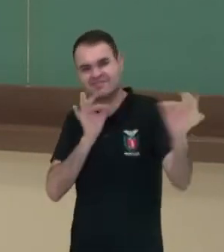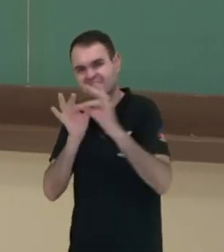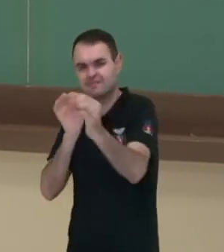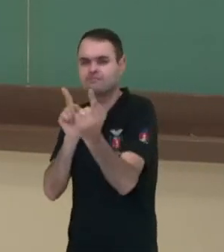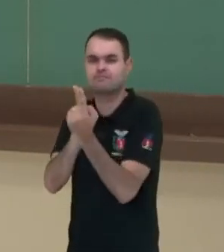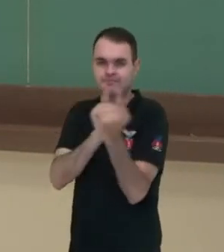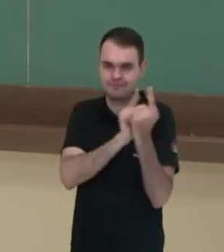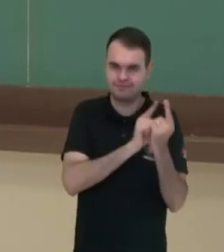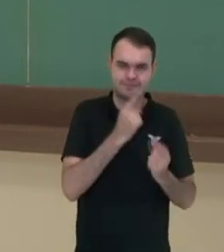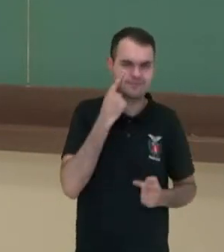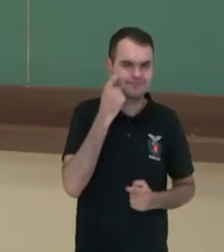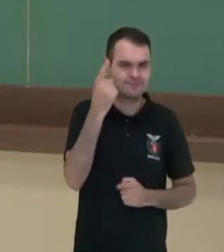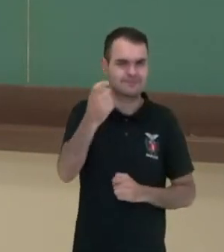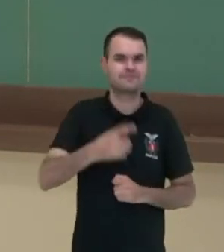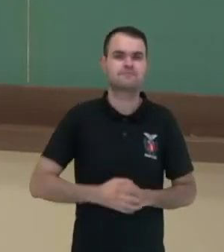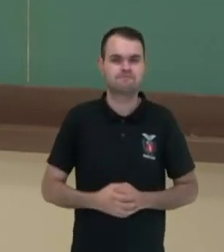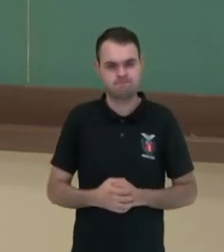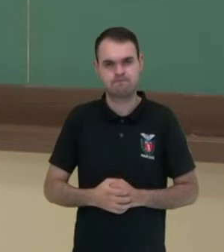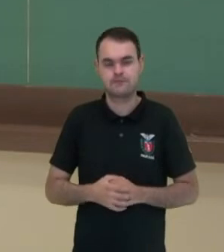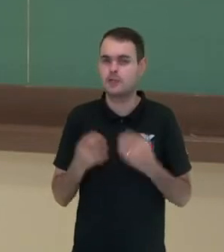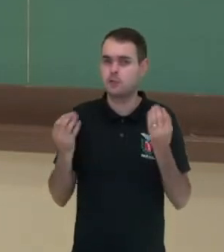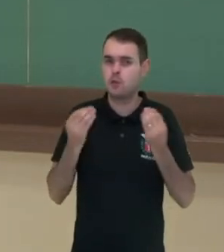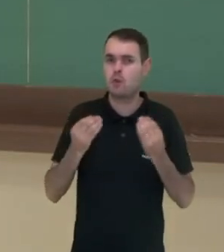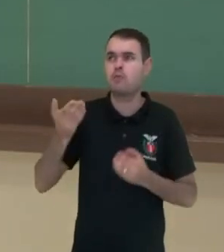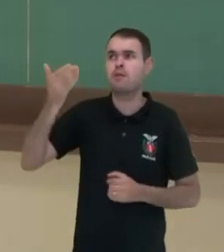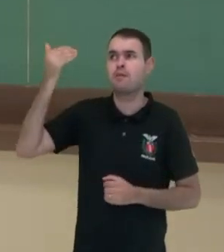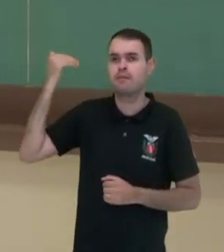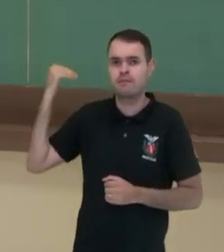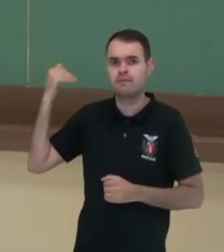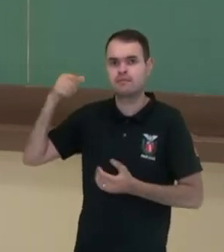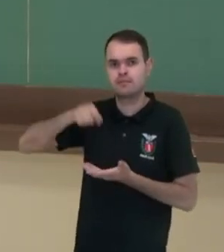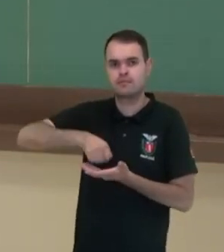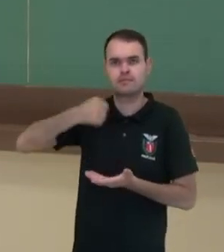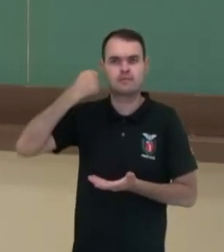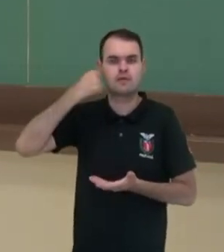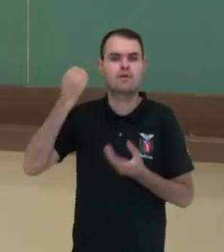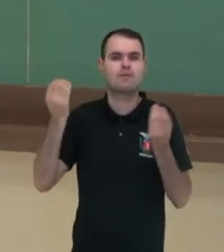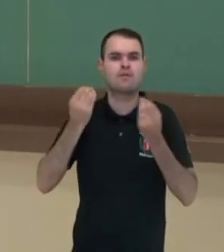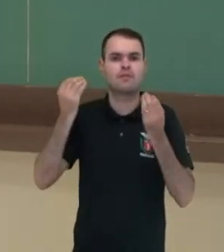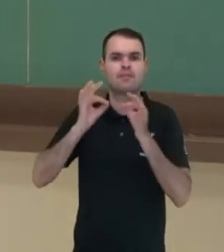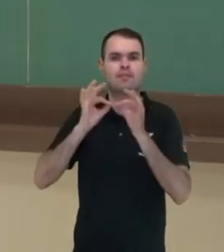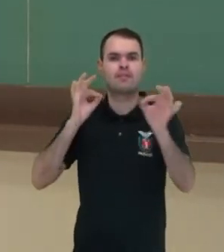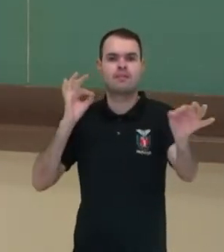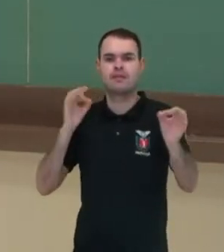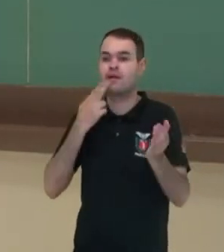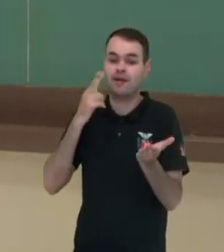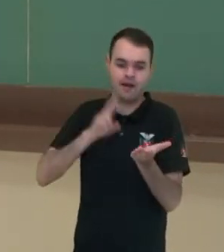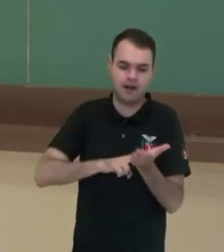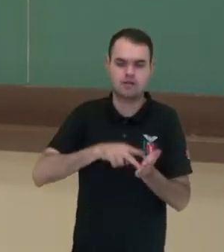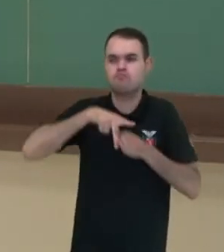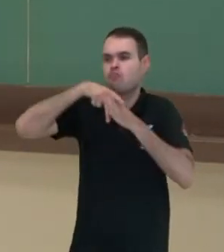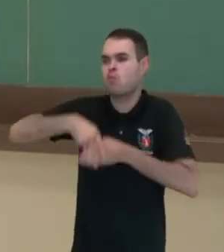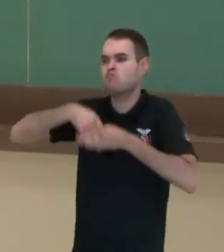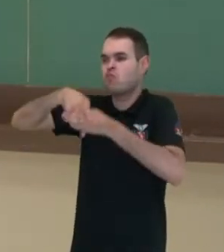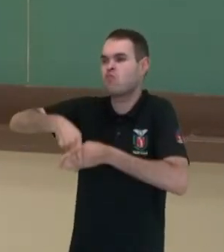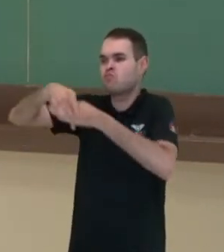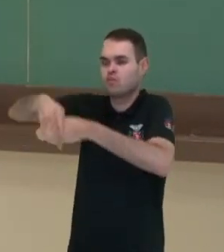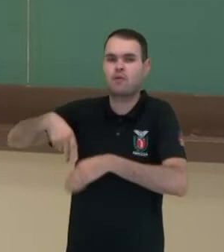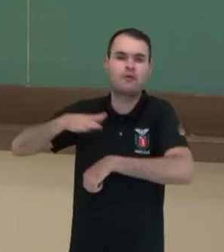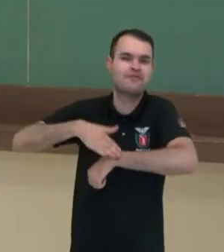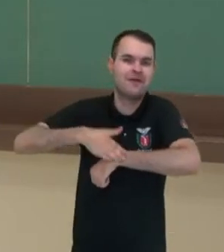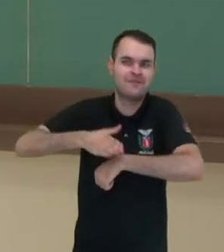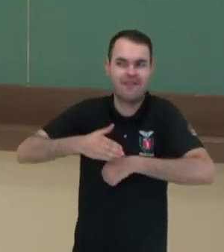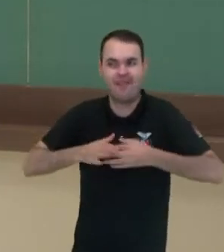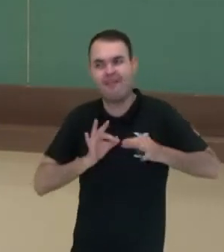pessoas. Olha que interessante também. Como que seria antes do telefone sem fio para se comunicar à distância? Ah, uma carta, professor. Quanto tempo essa